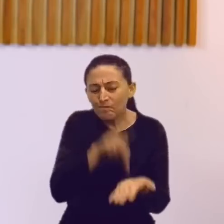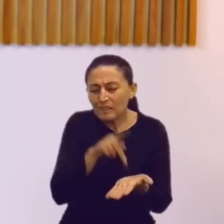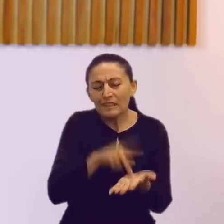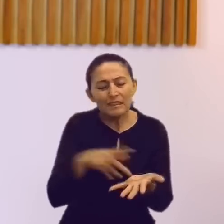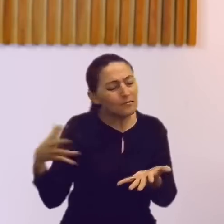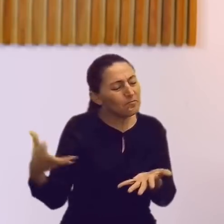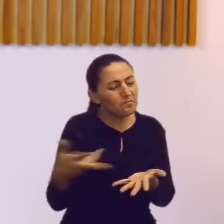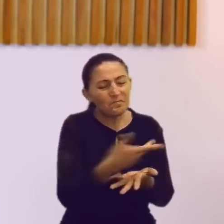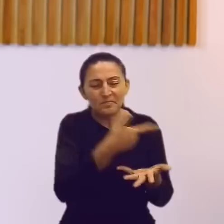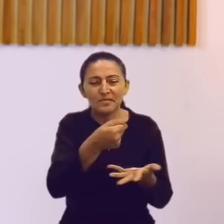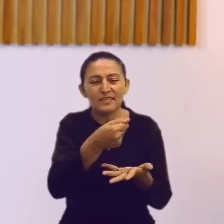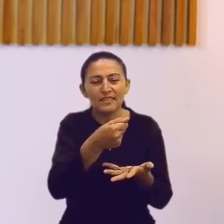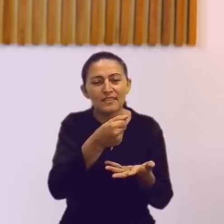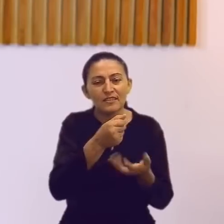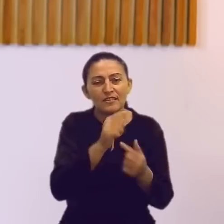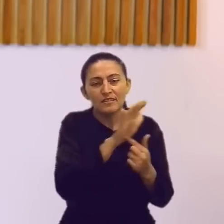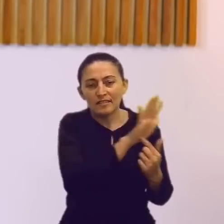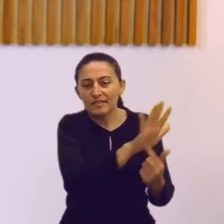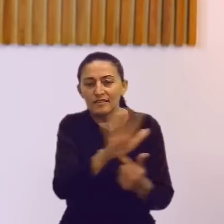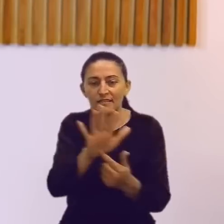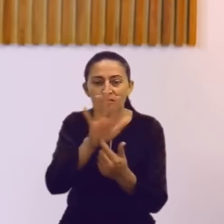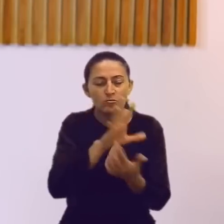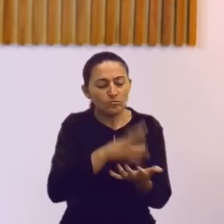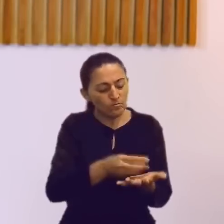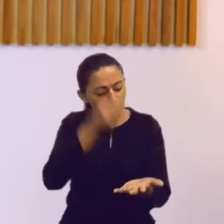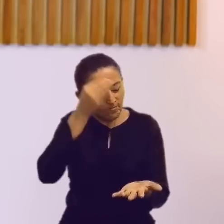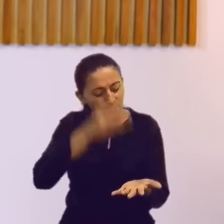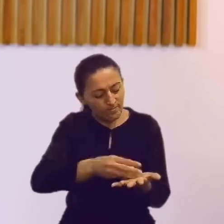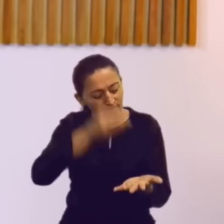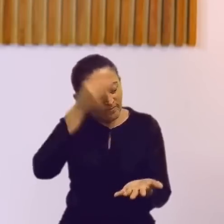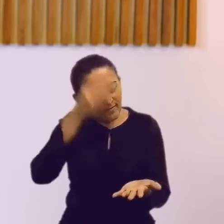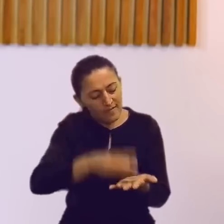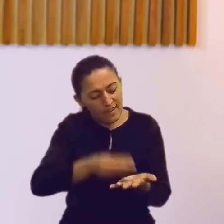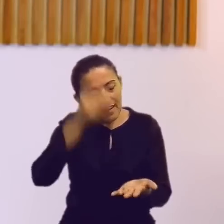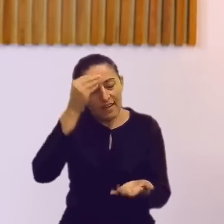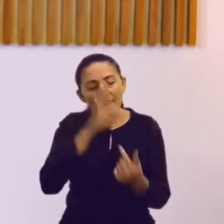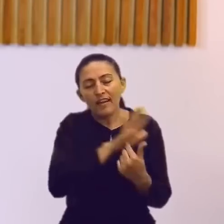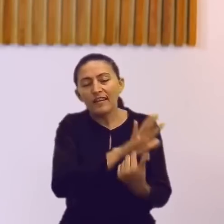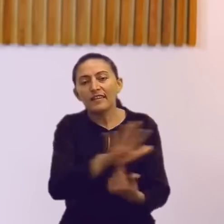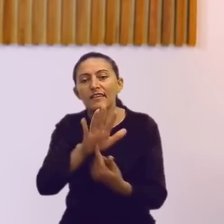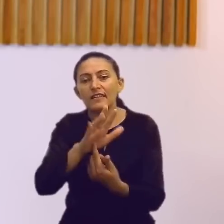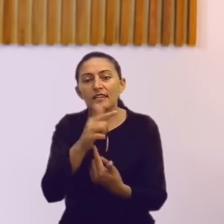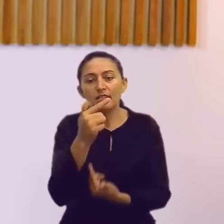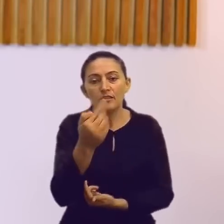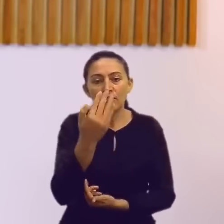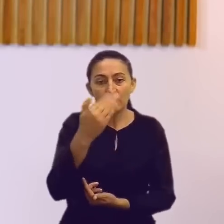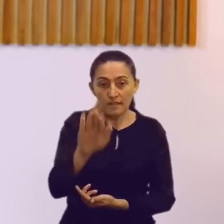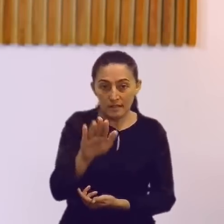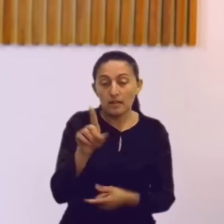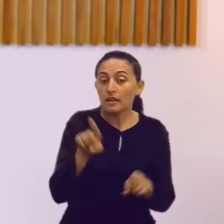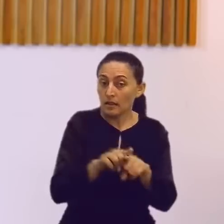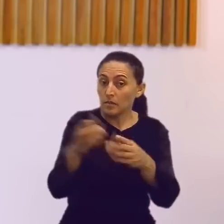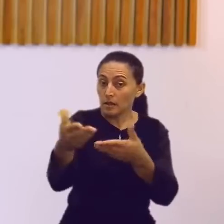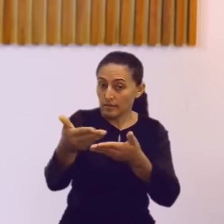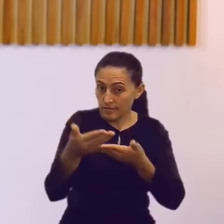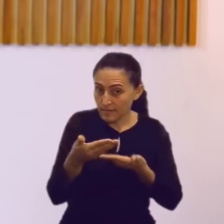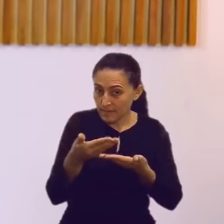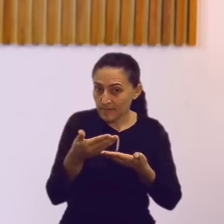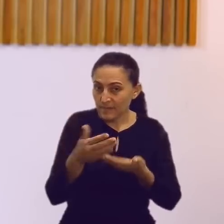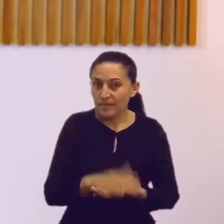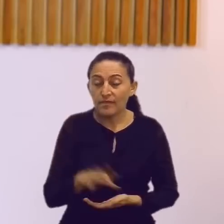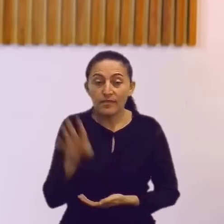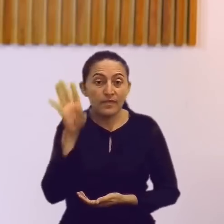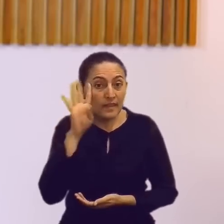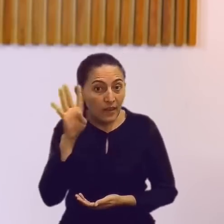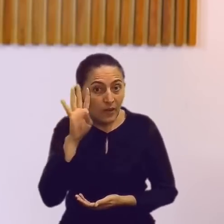sendo extraídas da Bíblia e apresentadas, então, toda terça-feira às 19h30. Você também está convidado. Quarta-feira é o dia